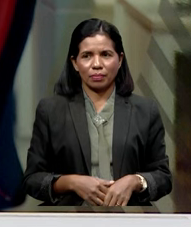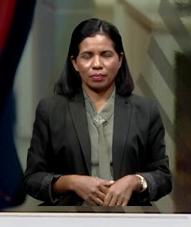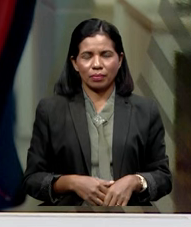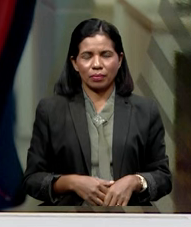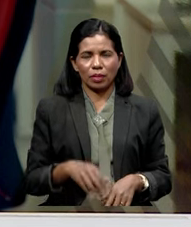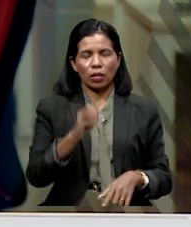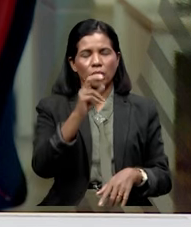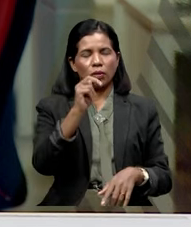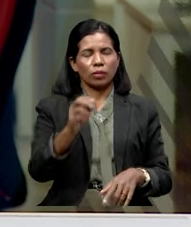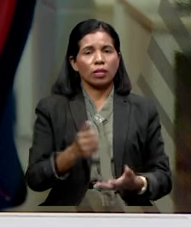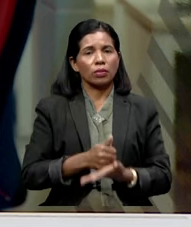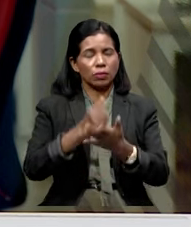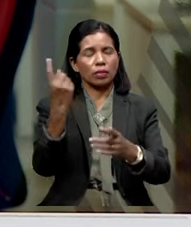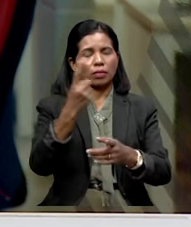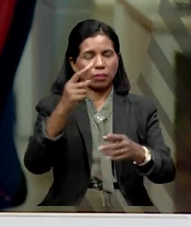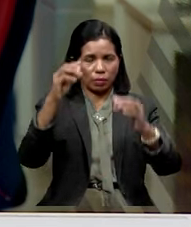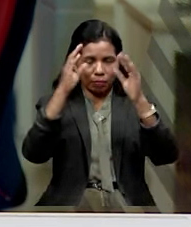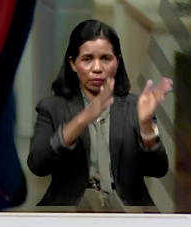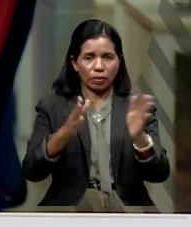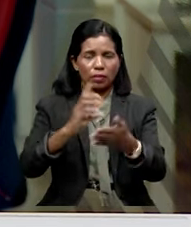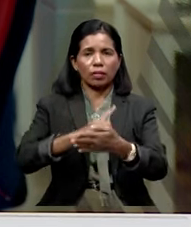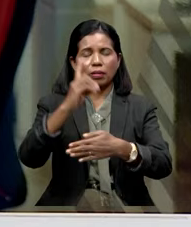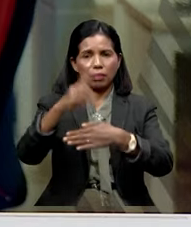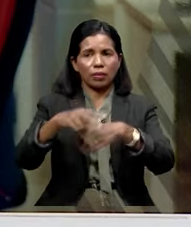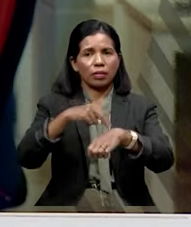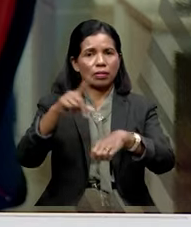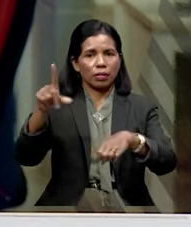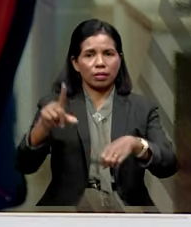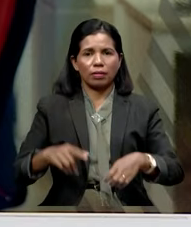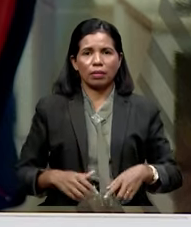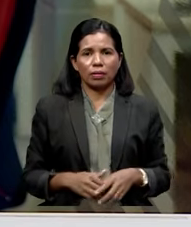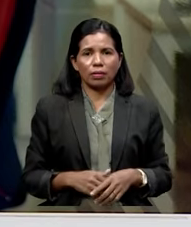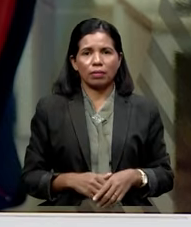O anúncio apoia na FAT em Timor-Leste o processo de desenvolvimento nacional.